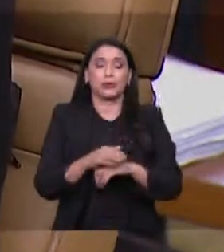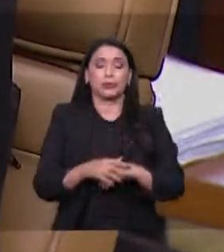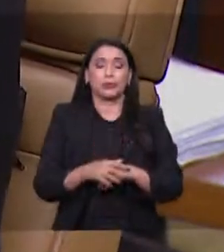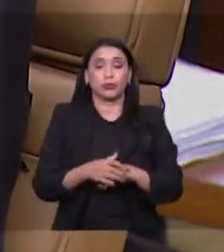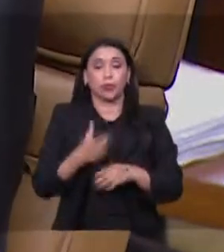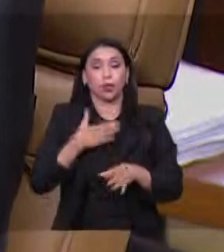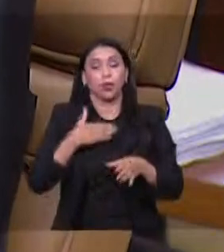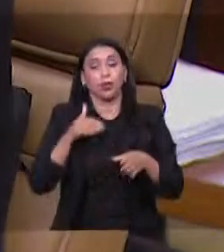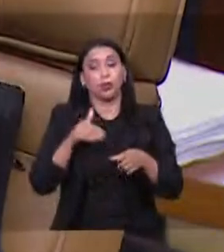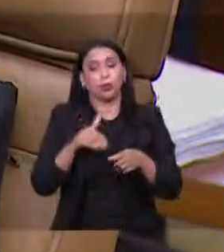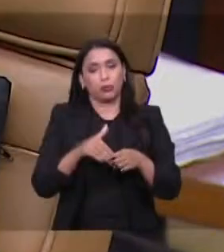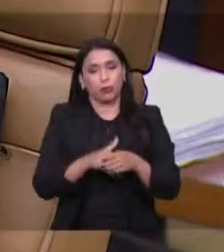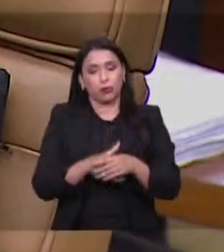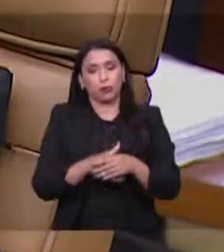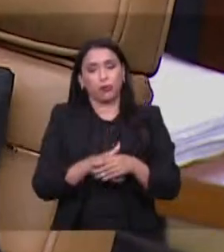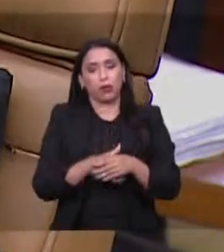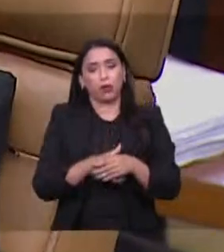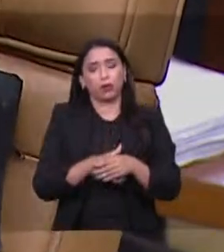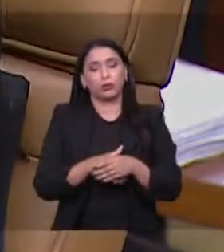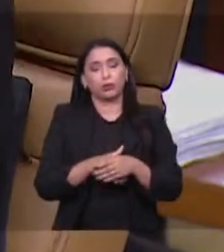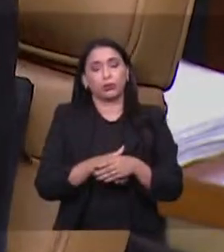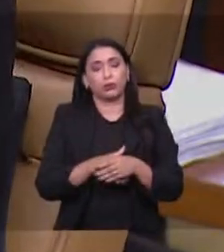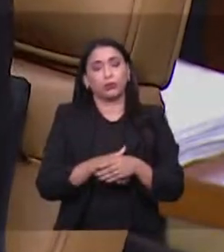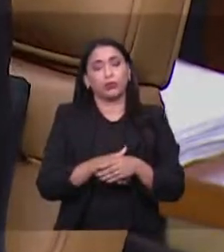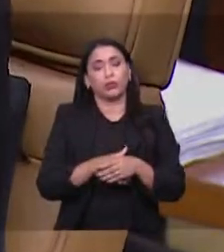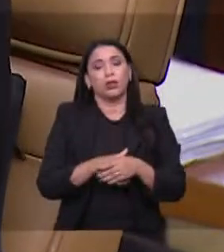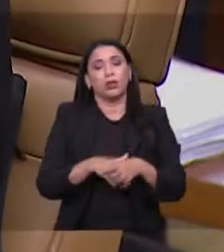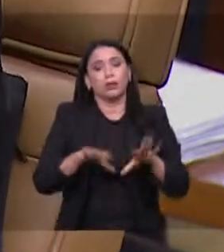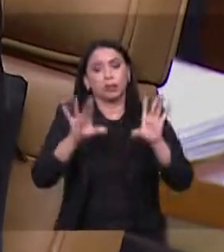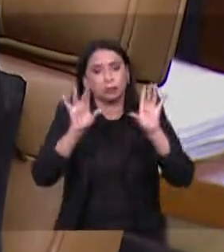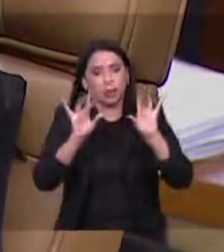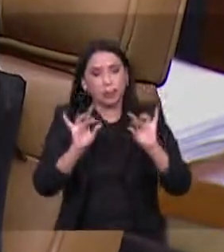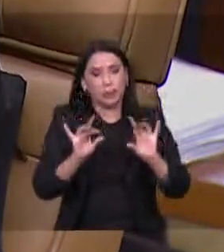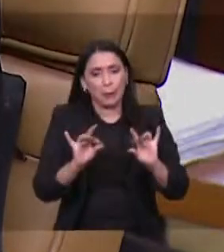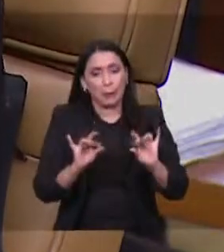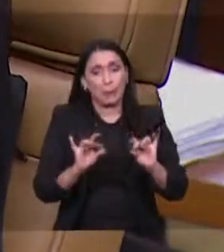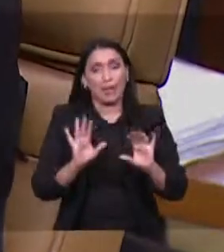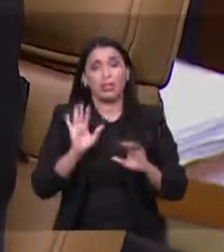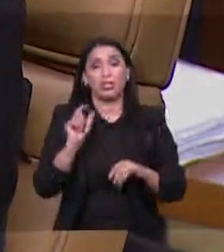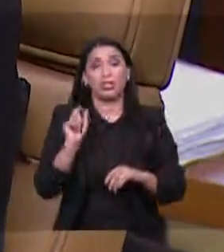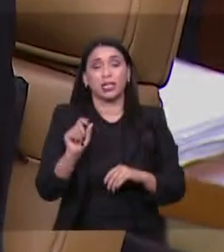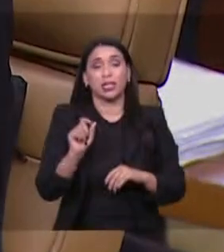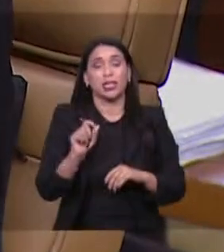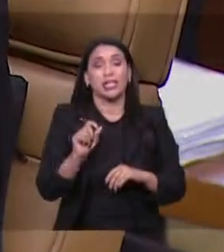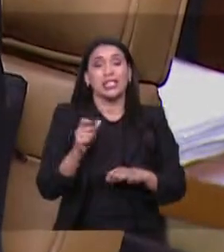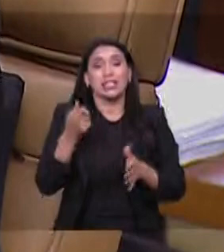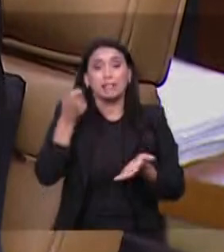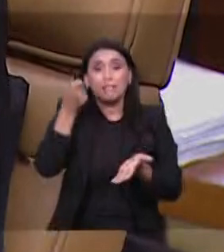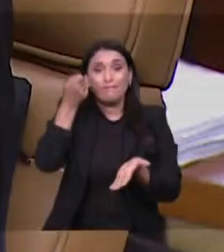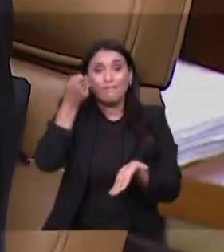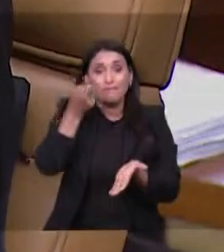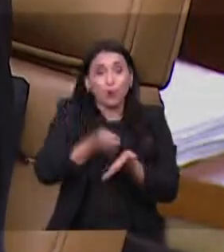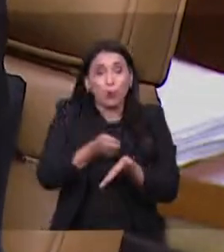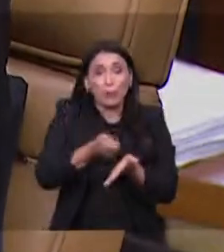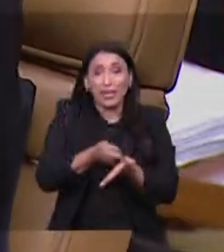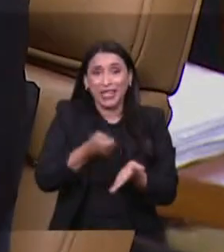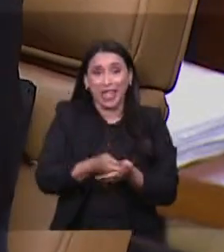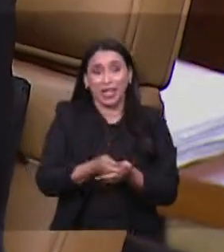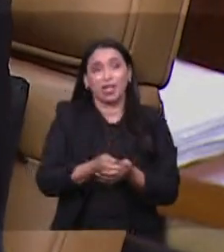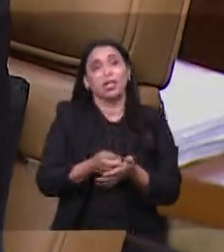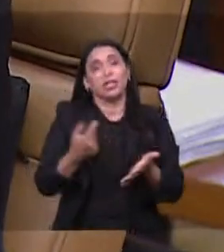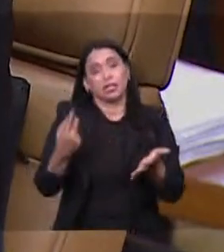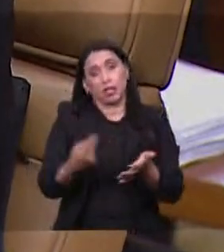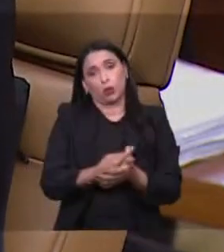meu voto, dediquei grande parte do meu voto à impossibilidade de se impor a criação do juiz